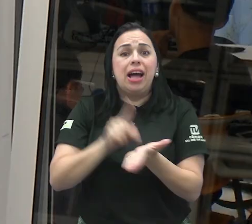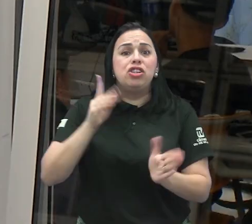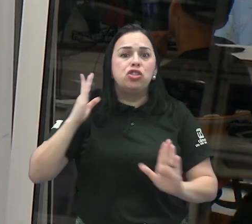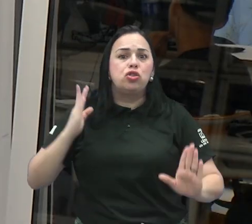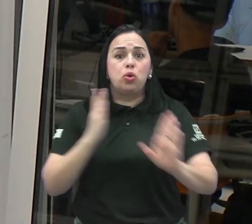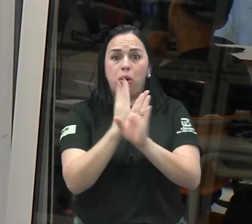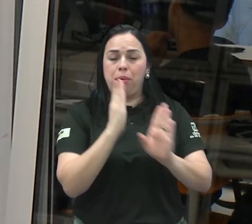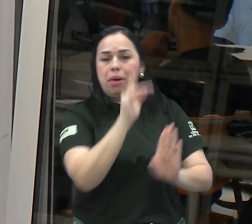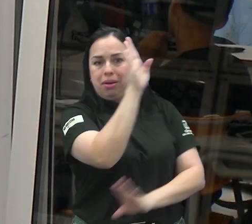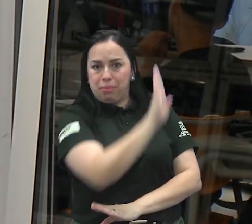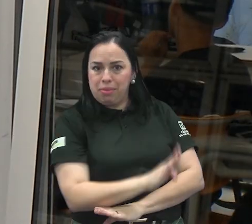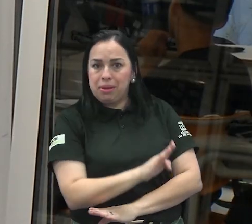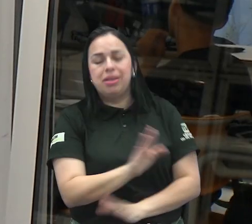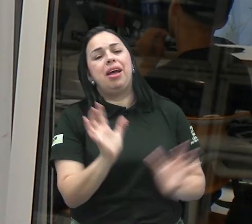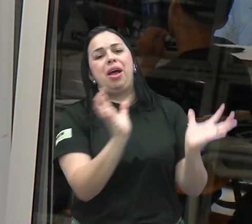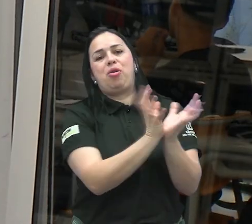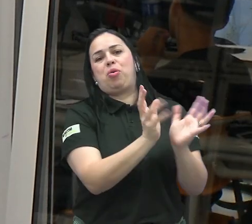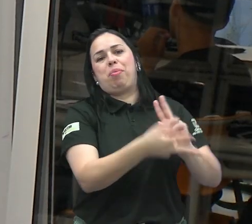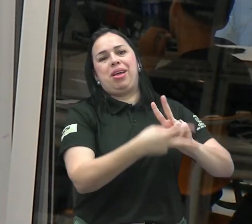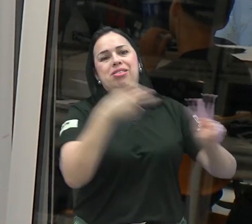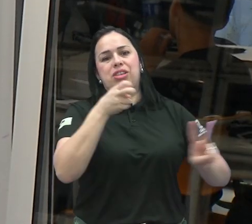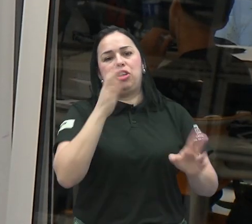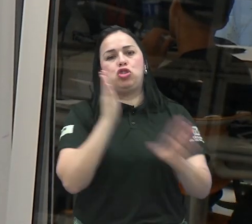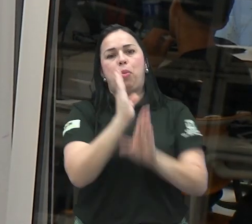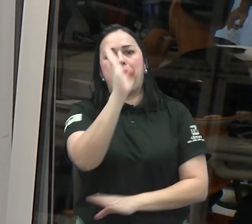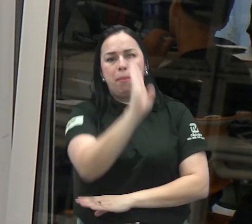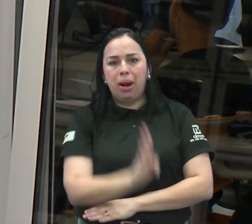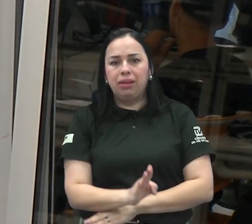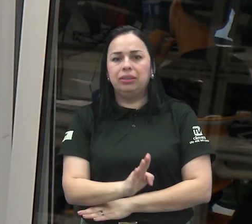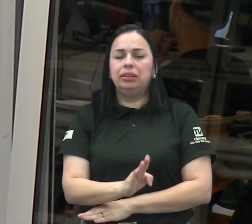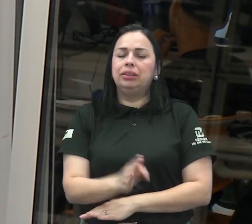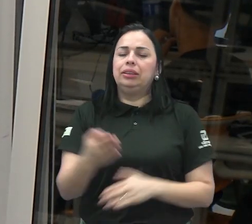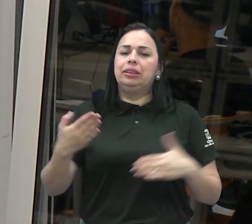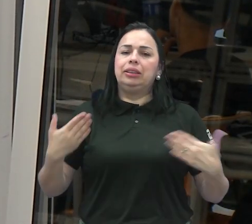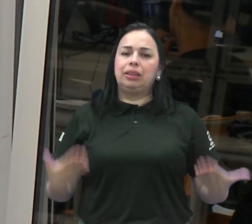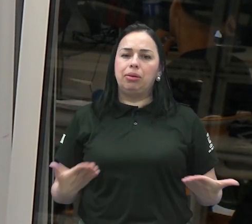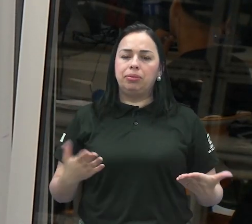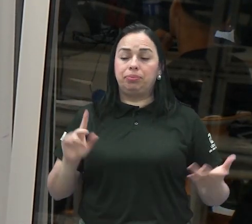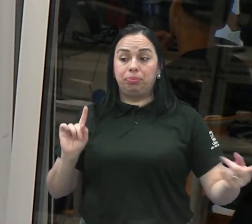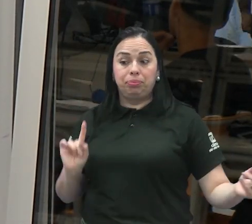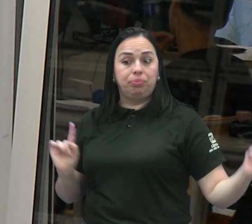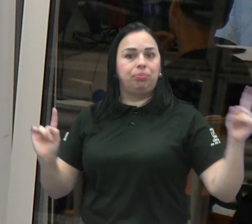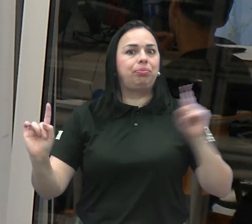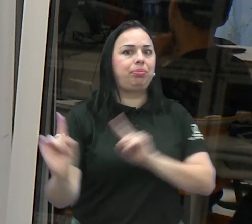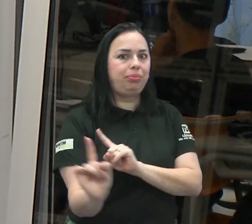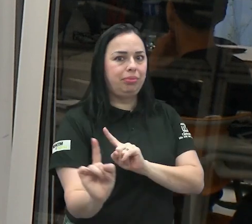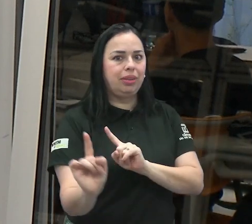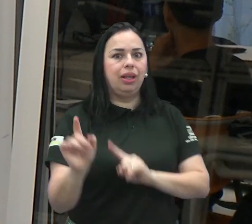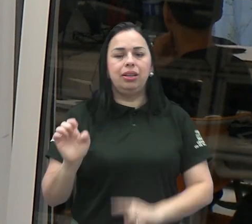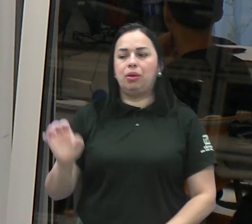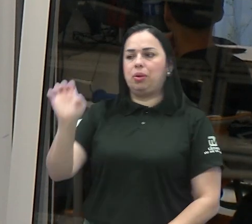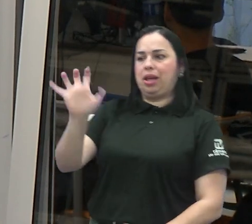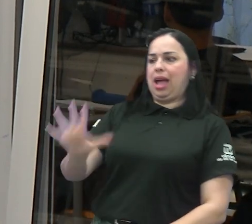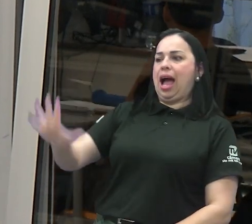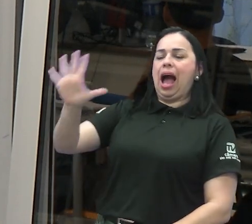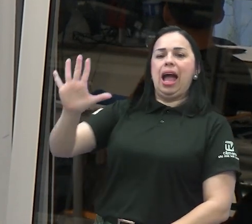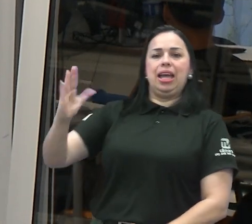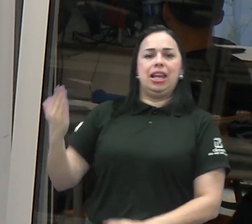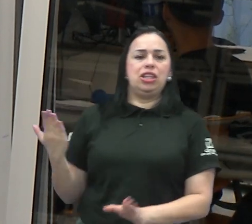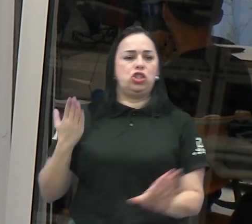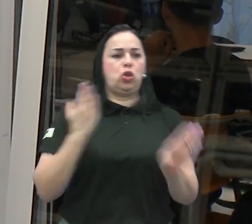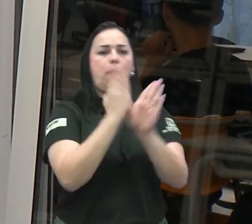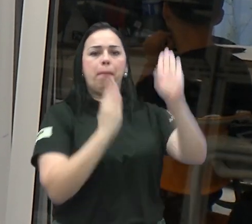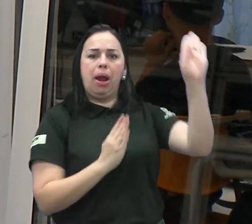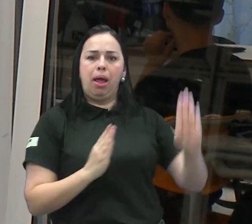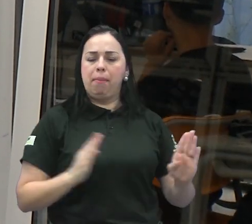SESI. Porque quem descobriu o Brasil, o que a gente chama de Pindorama, são os indígenas. Então, creio eu que a gente perceber que não é